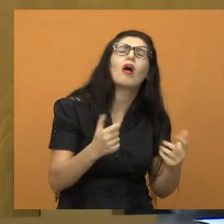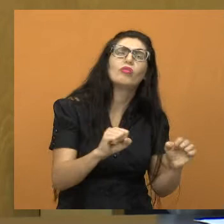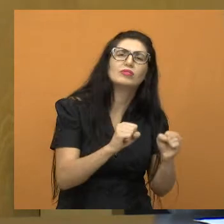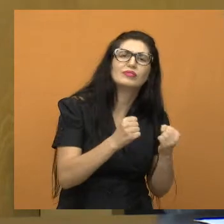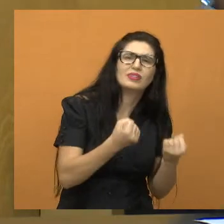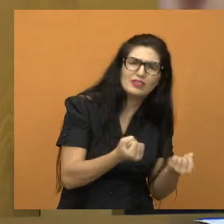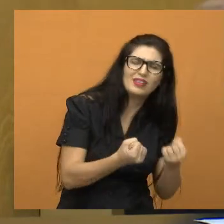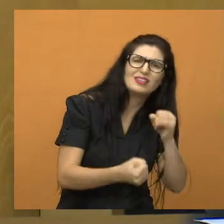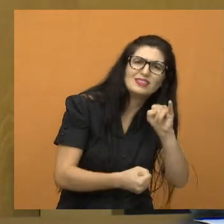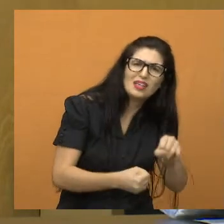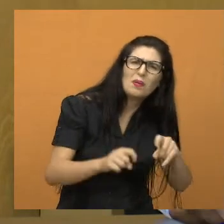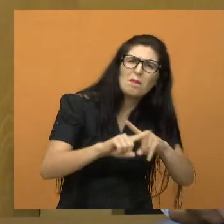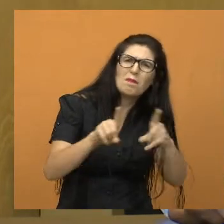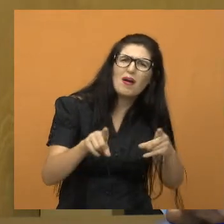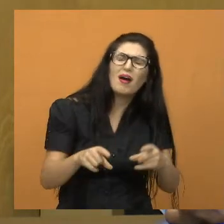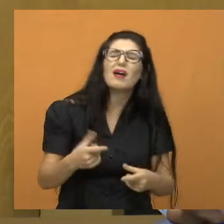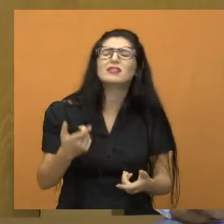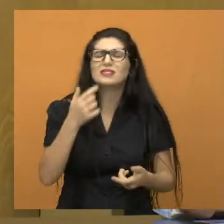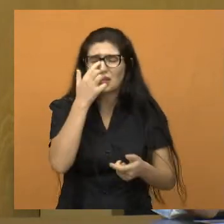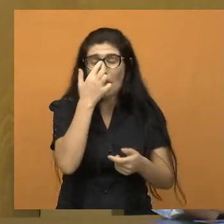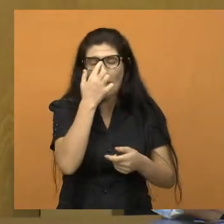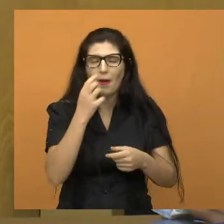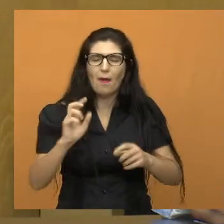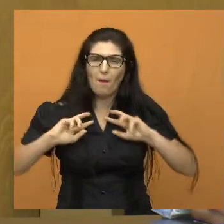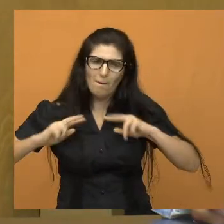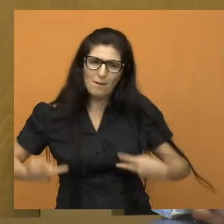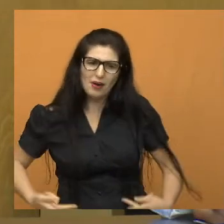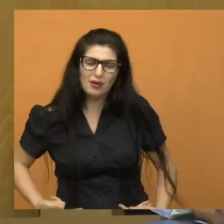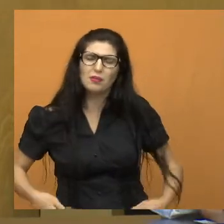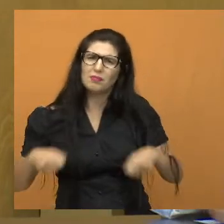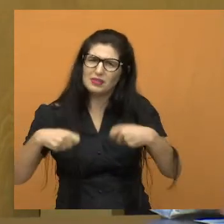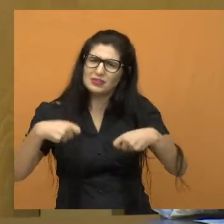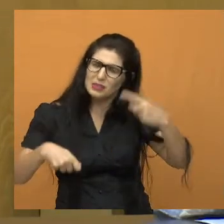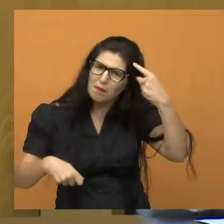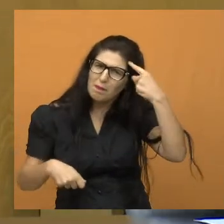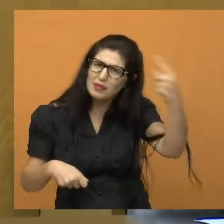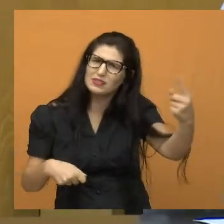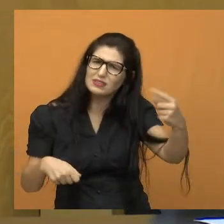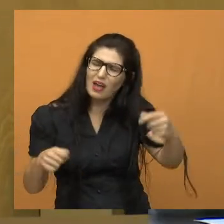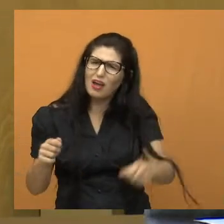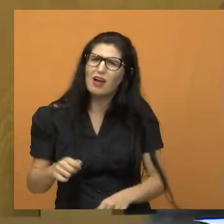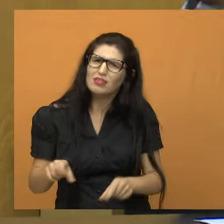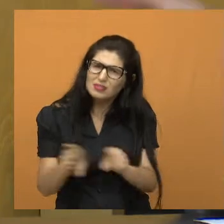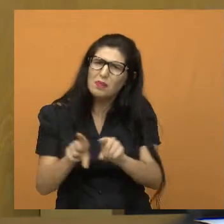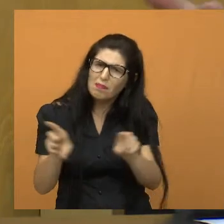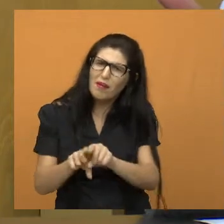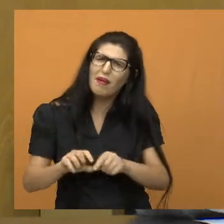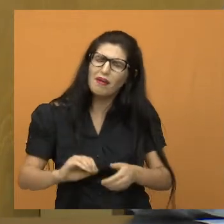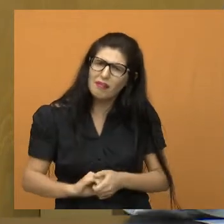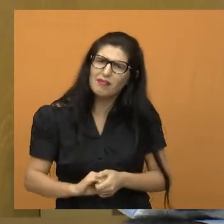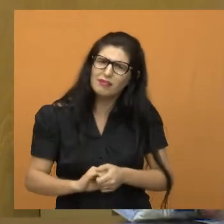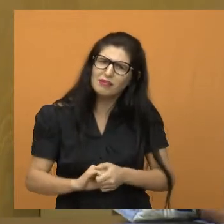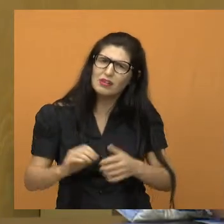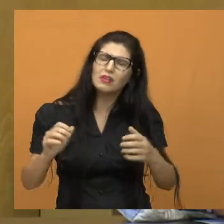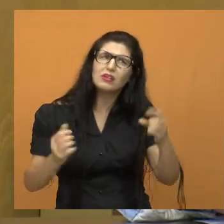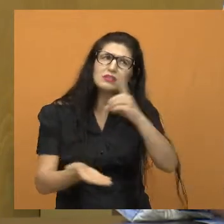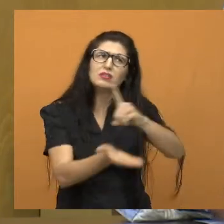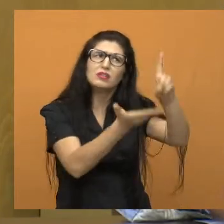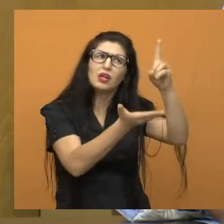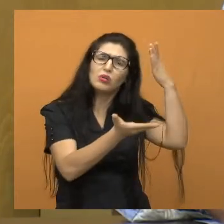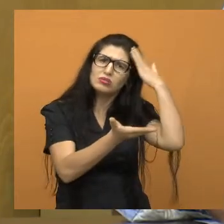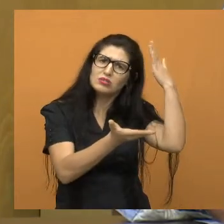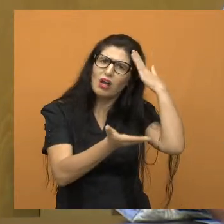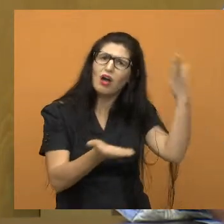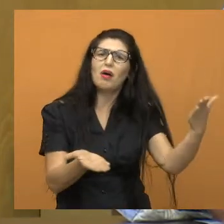segundo plano em detrimento do próprio animal. Que dentro do plano de Deus, os seres humanos é mais. Não que nós